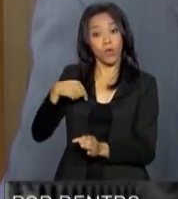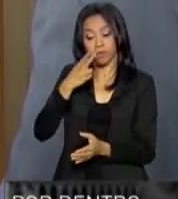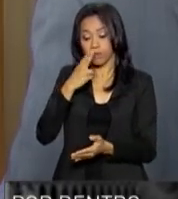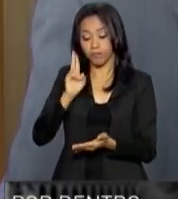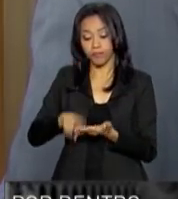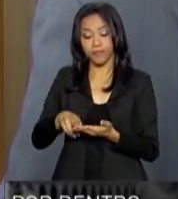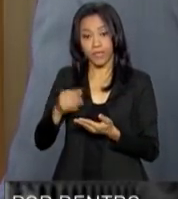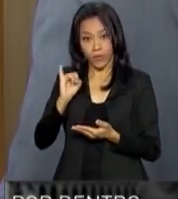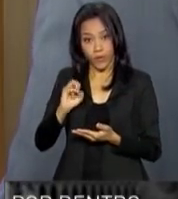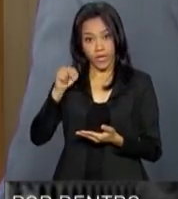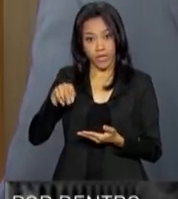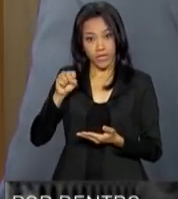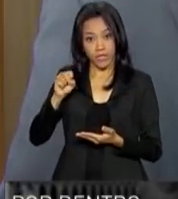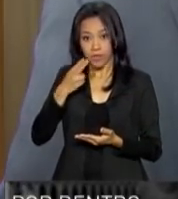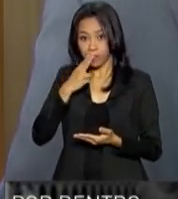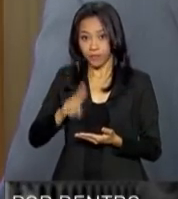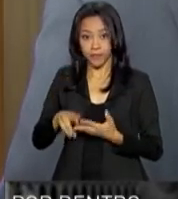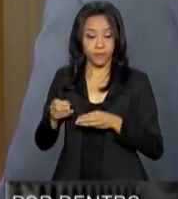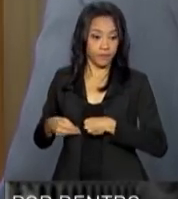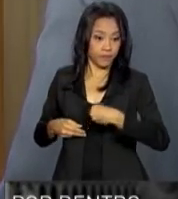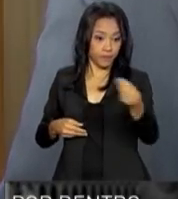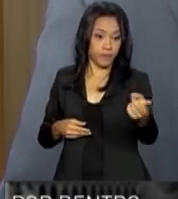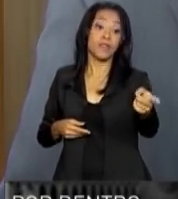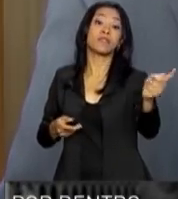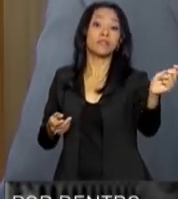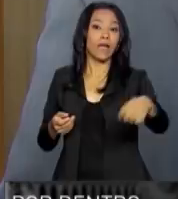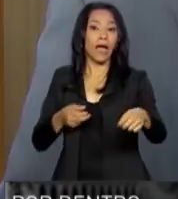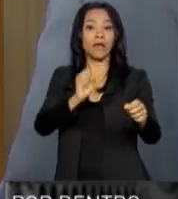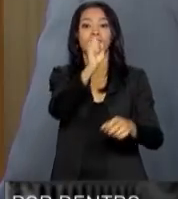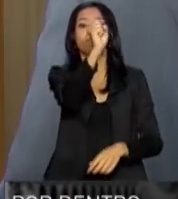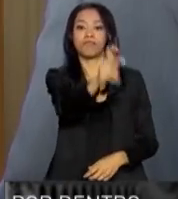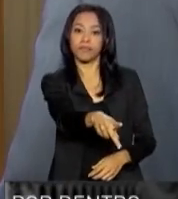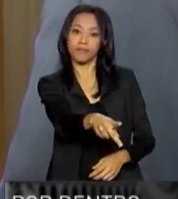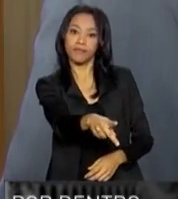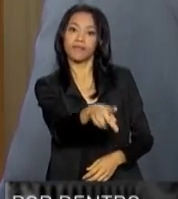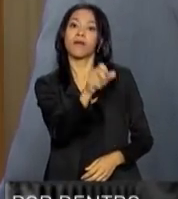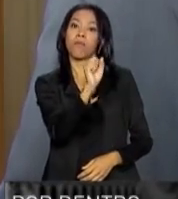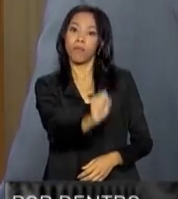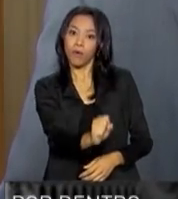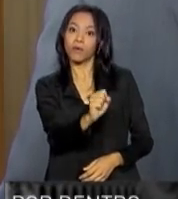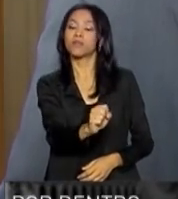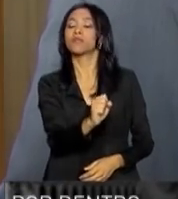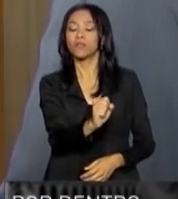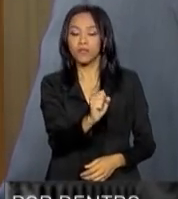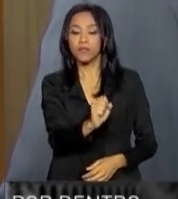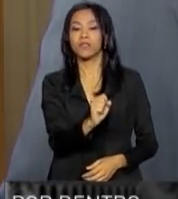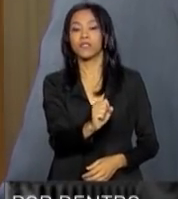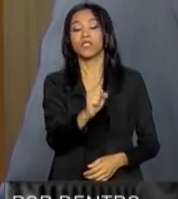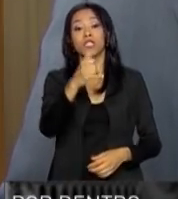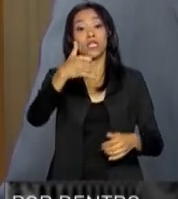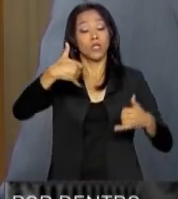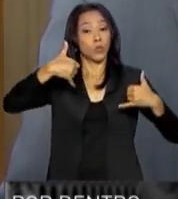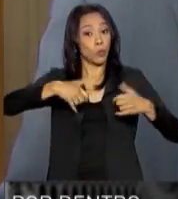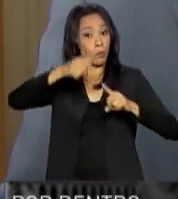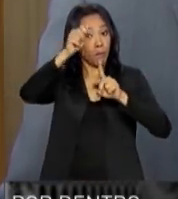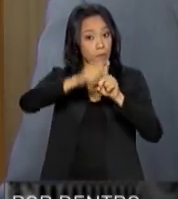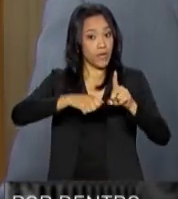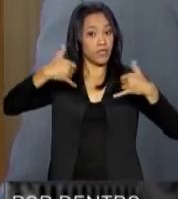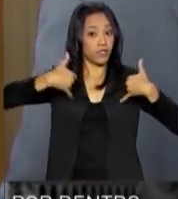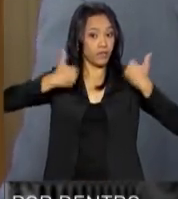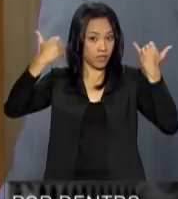que ele tenha condição de aposentar o que ele pode fazer a aposentadoria automática num mês do seu aniversário que seria o mês seguinte